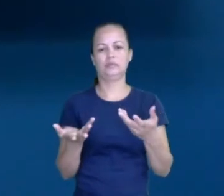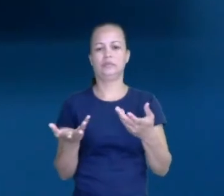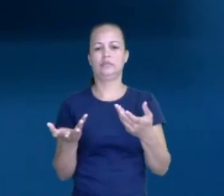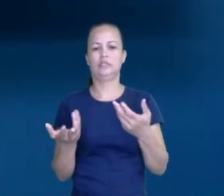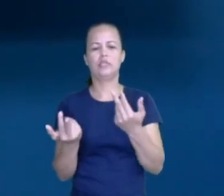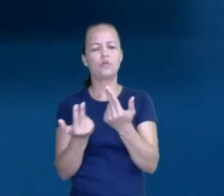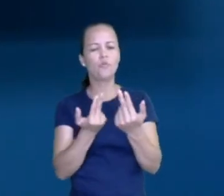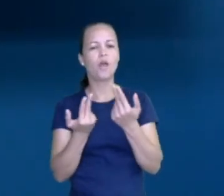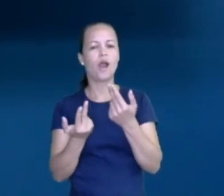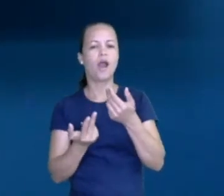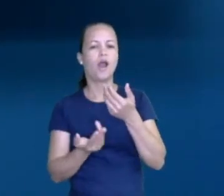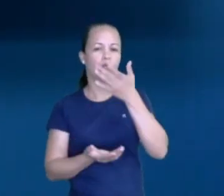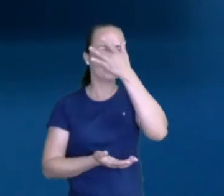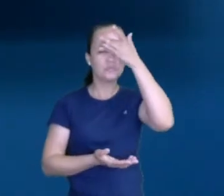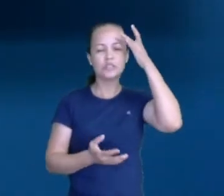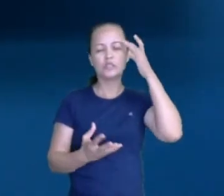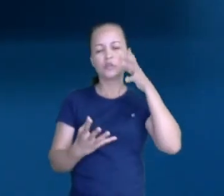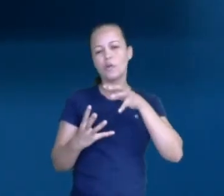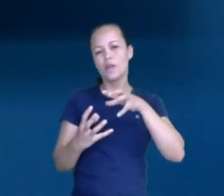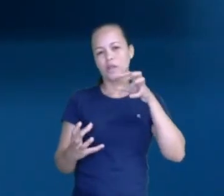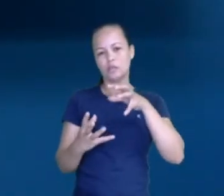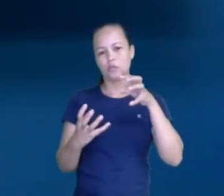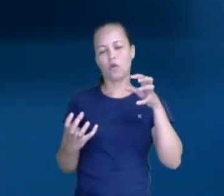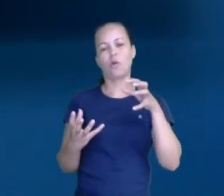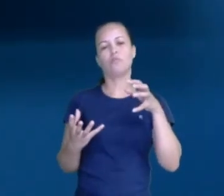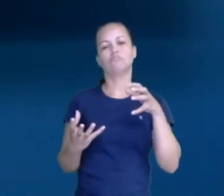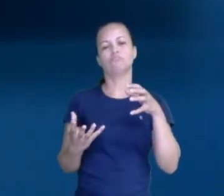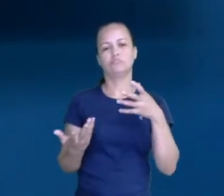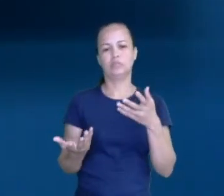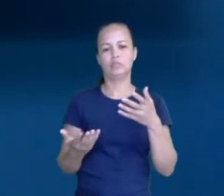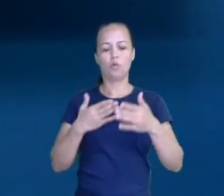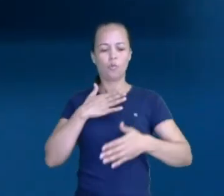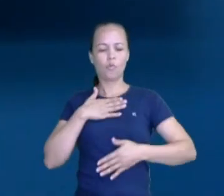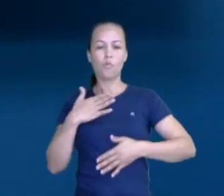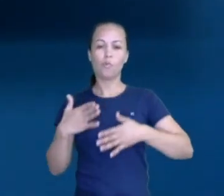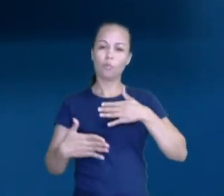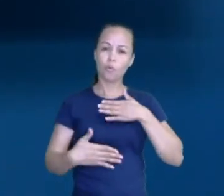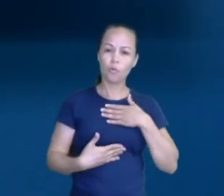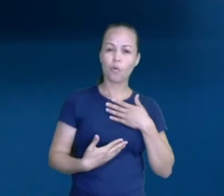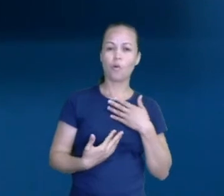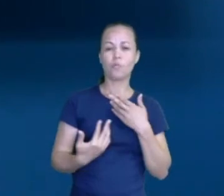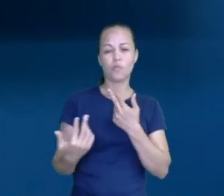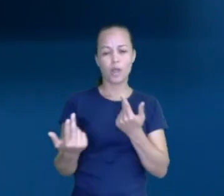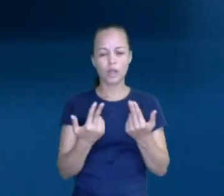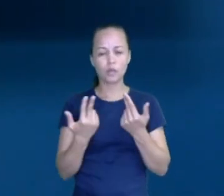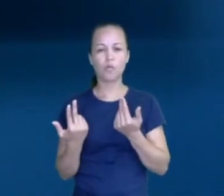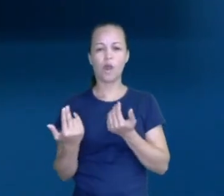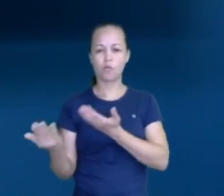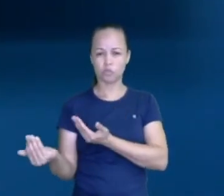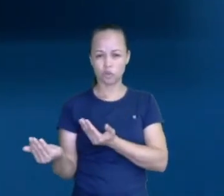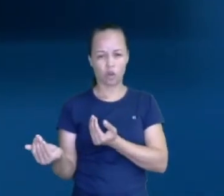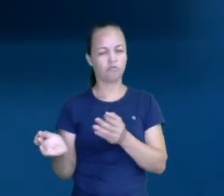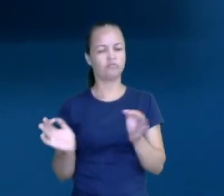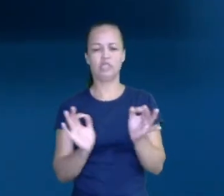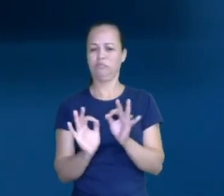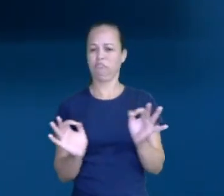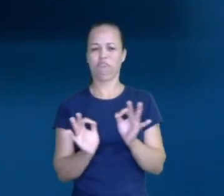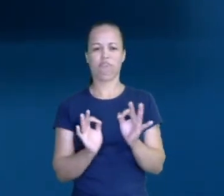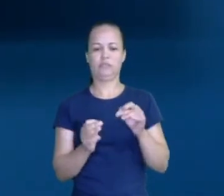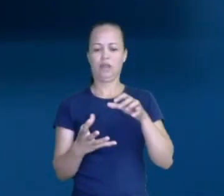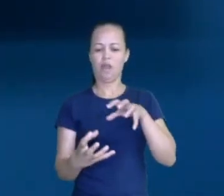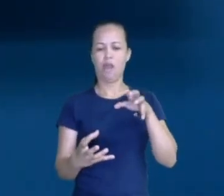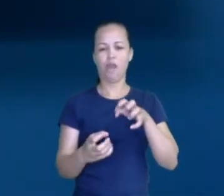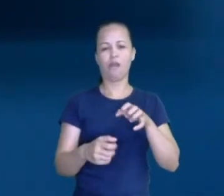são os nossos idosos, eles ficam frágeis. O corpo deles já não é mais o mesmo, eles sentem